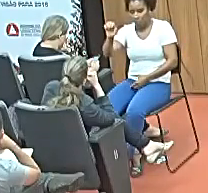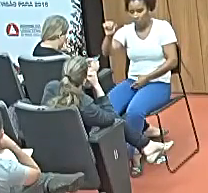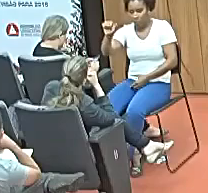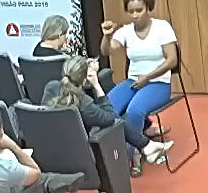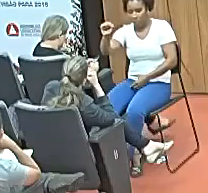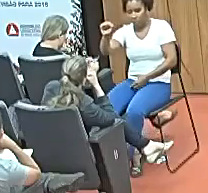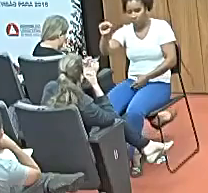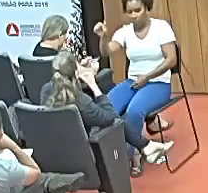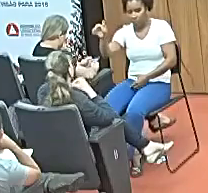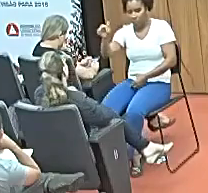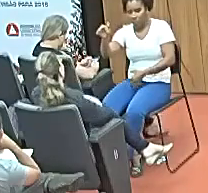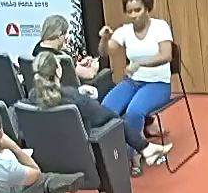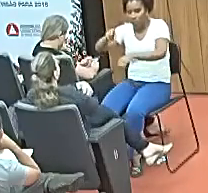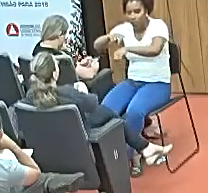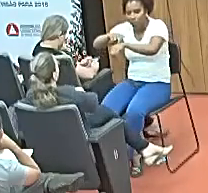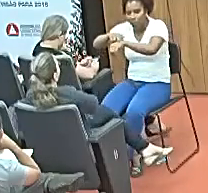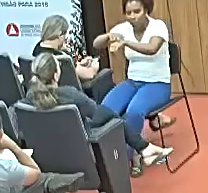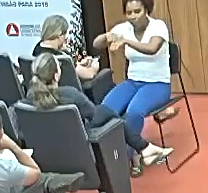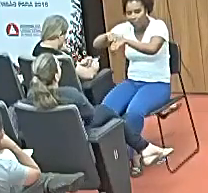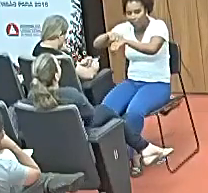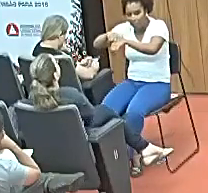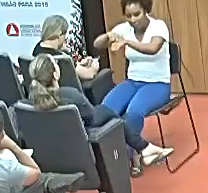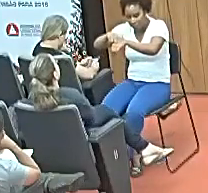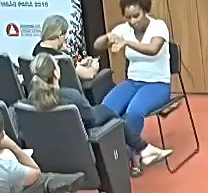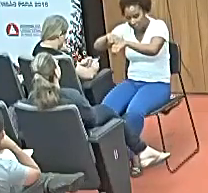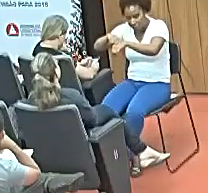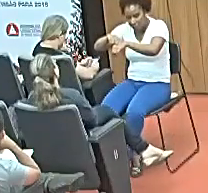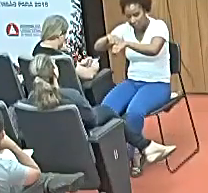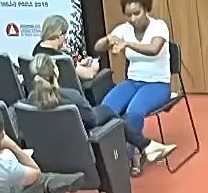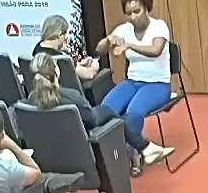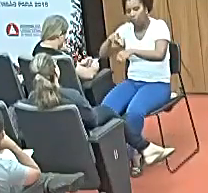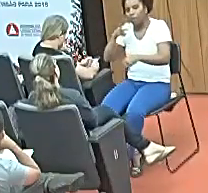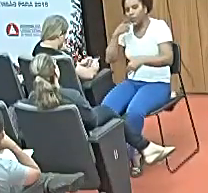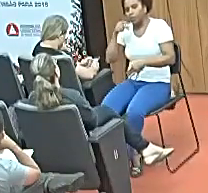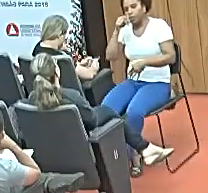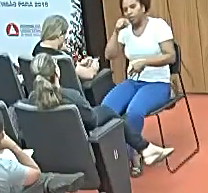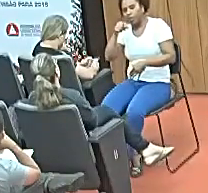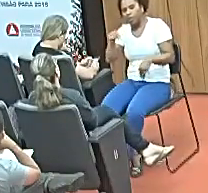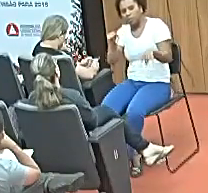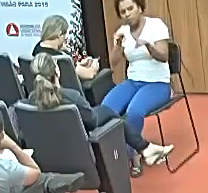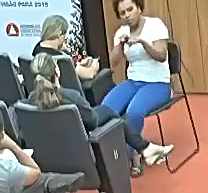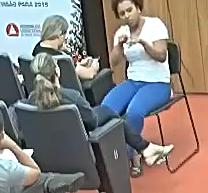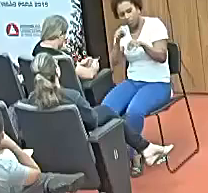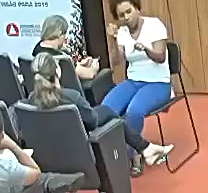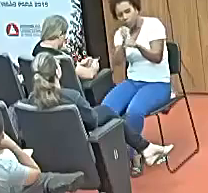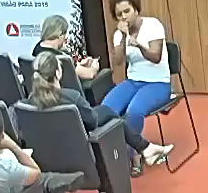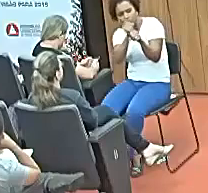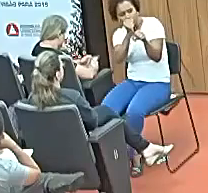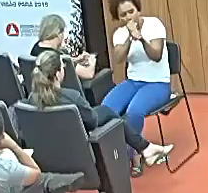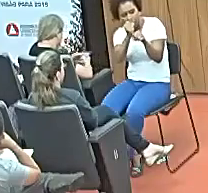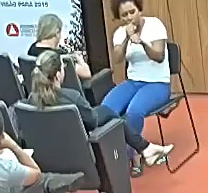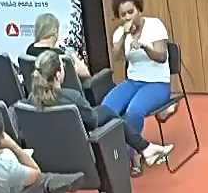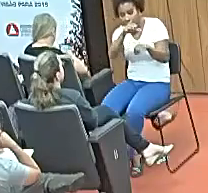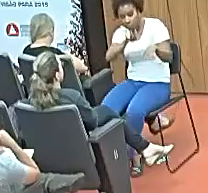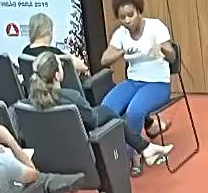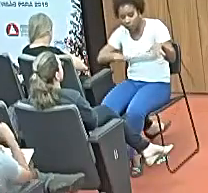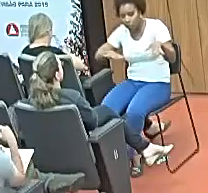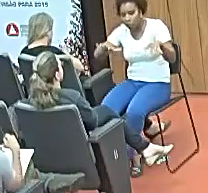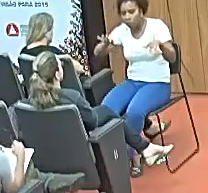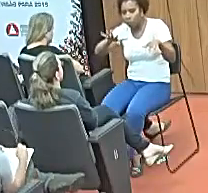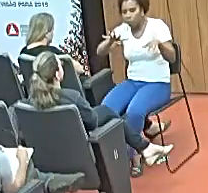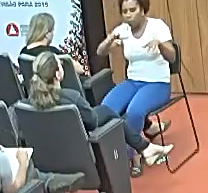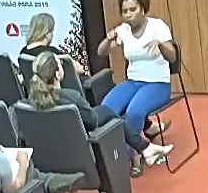e de vossas sépticas nos municípios da bacia do rio a nado essa ação foi sugerida